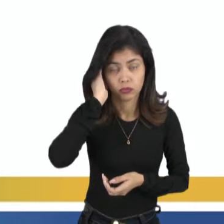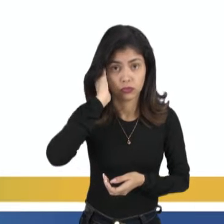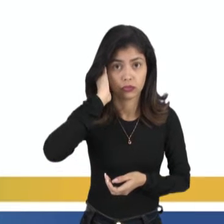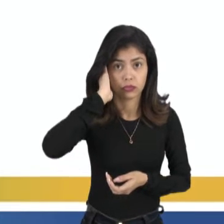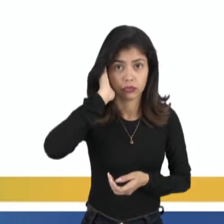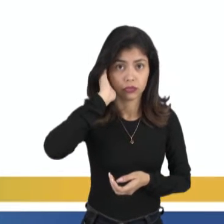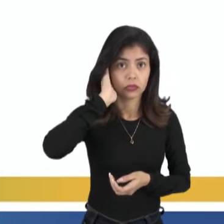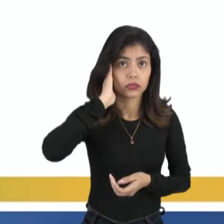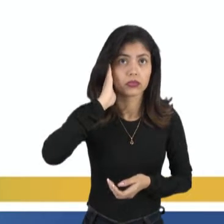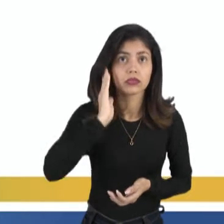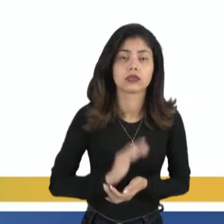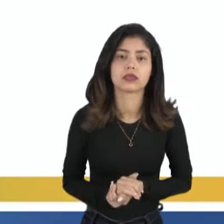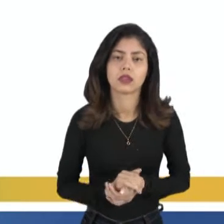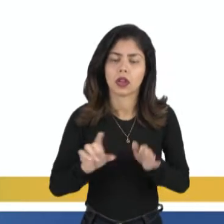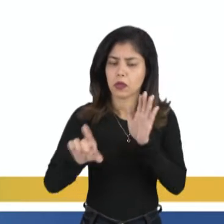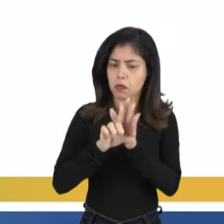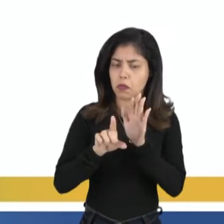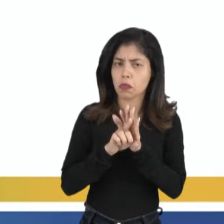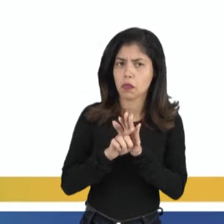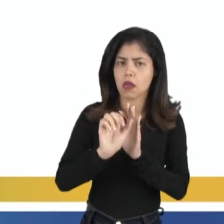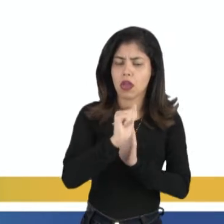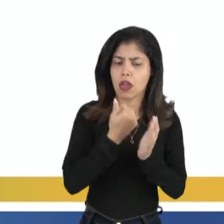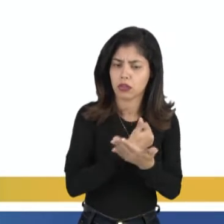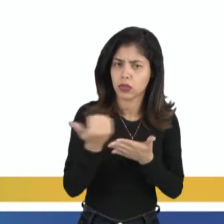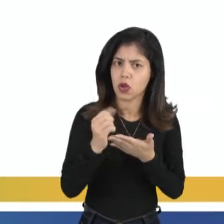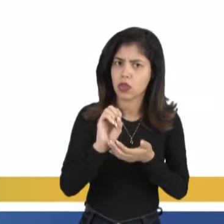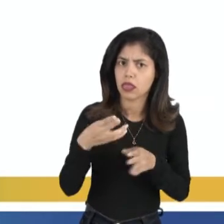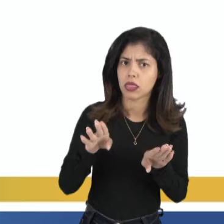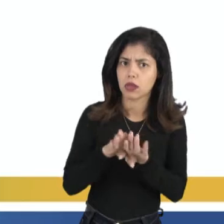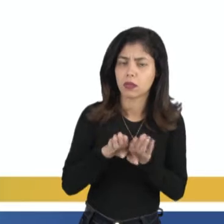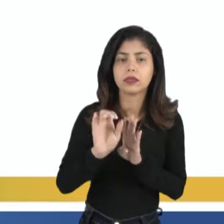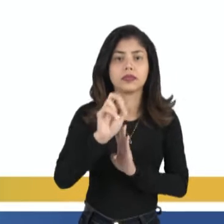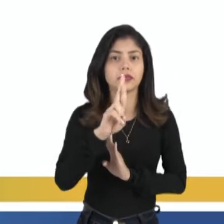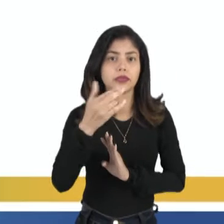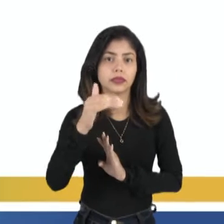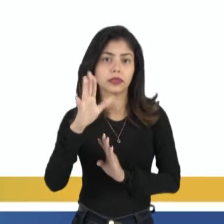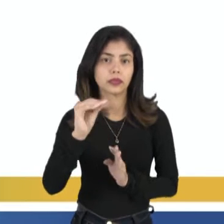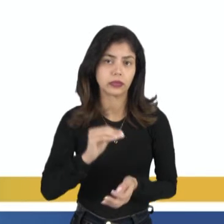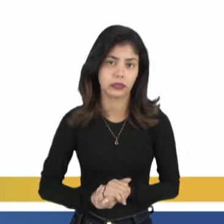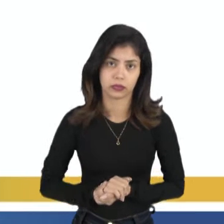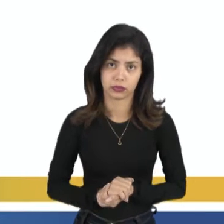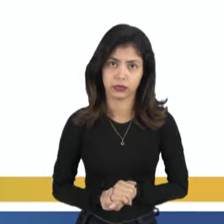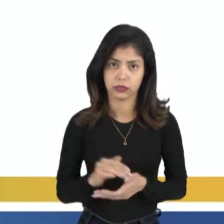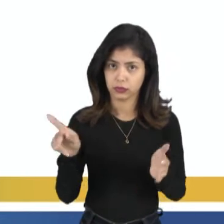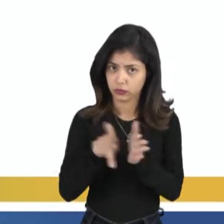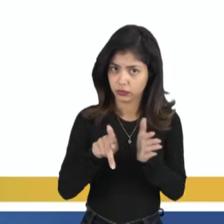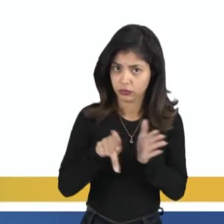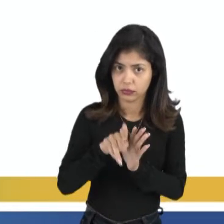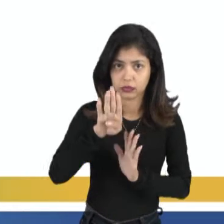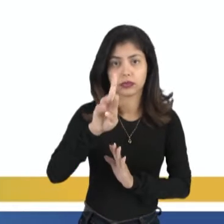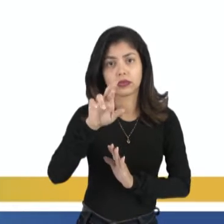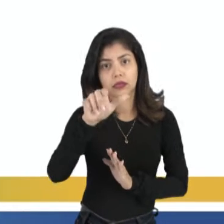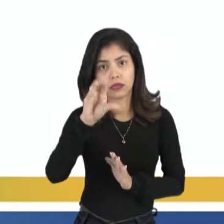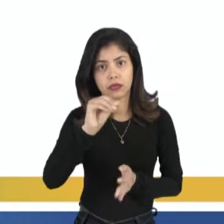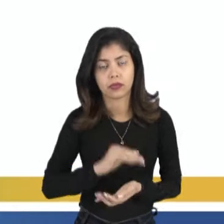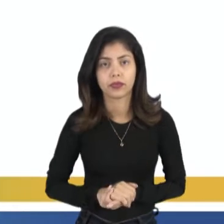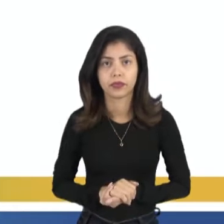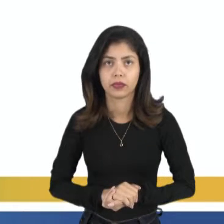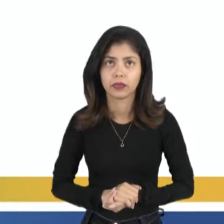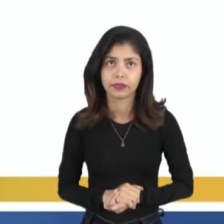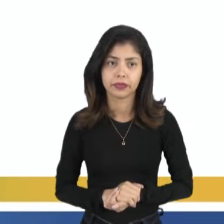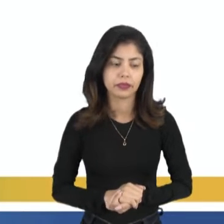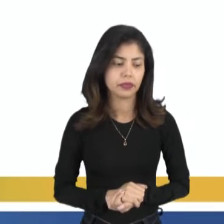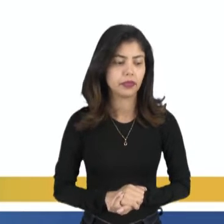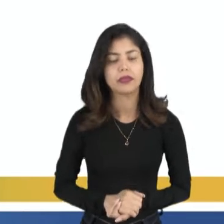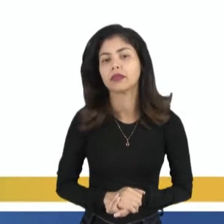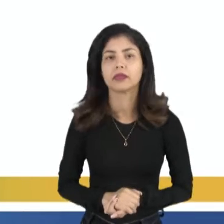Newton, pela lei de ação e reação. Como tem uma setinha ali apoiada sobre o bloco, é a mesma coisa que o bloco estivesse apoiado ali sobre a